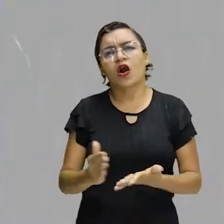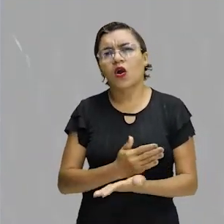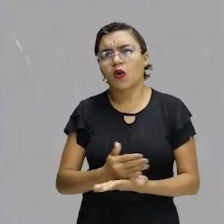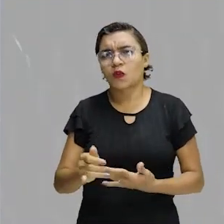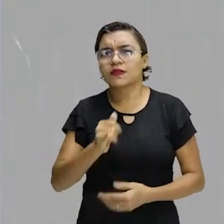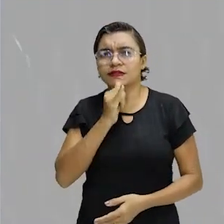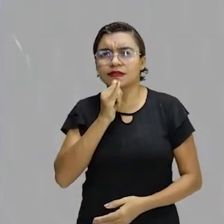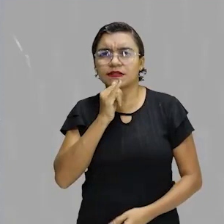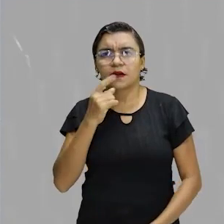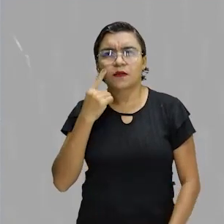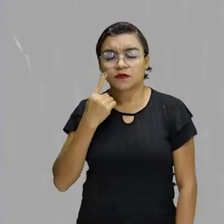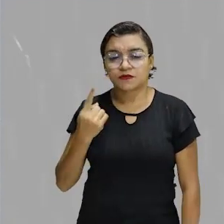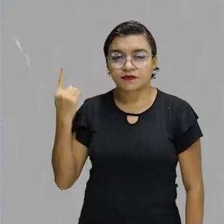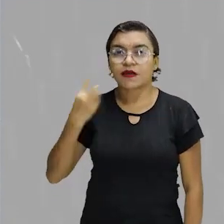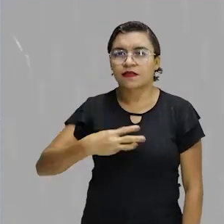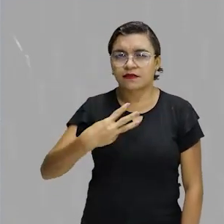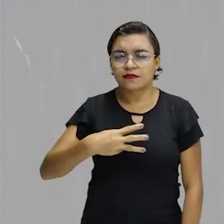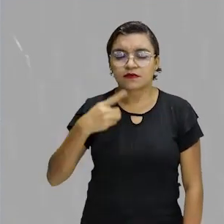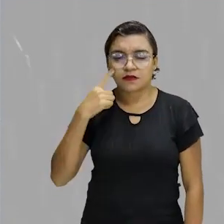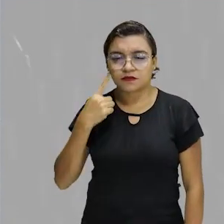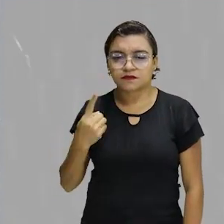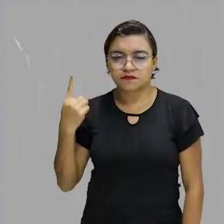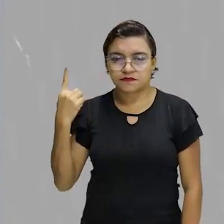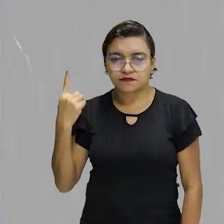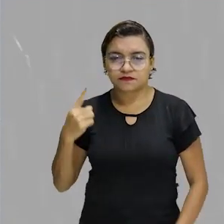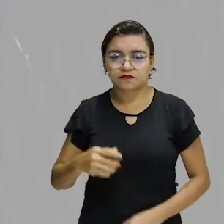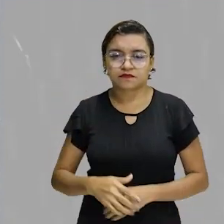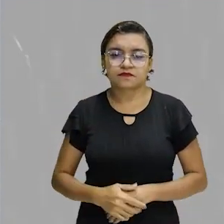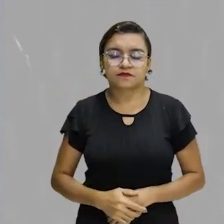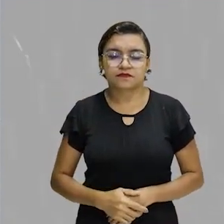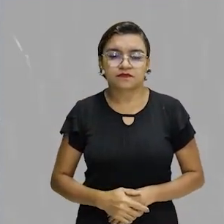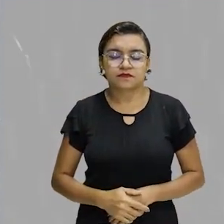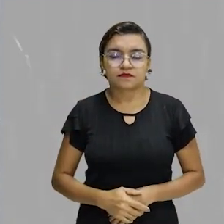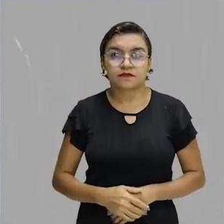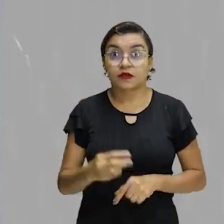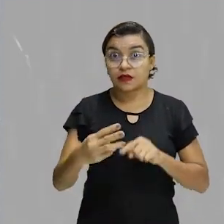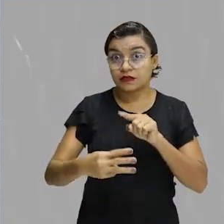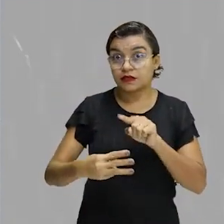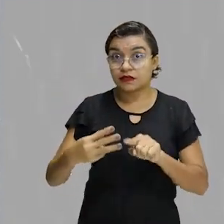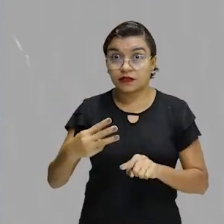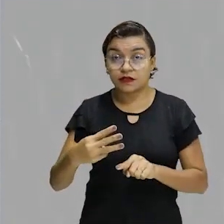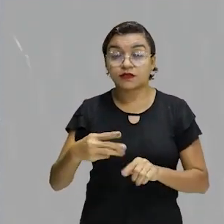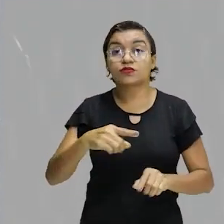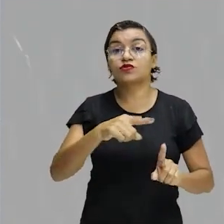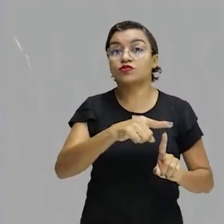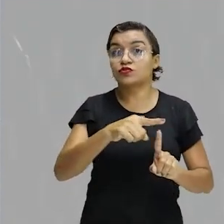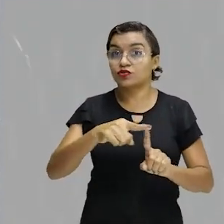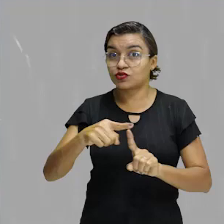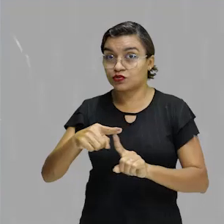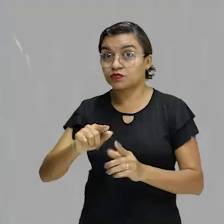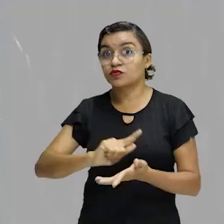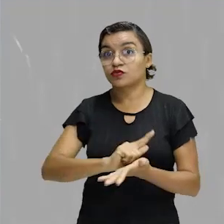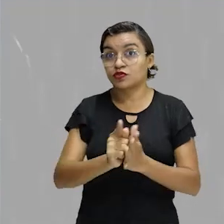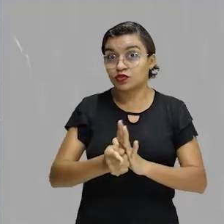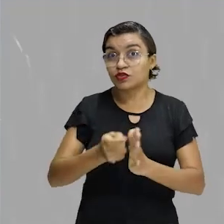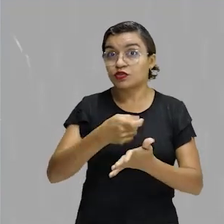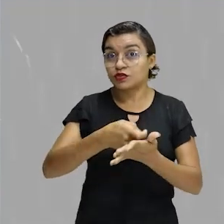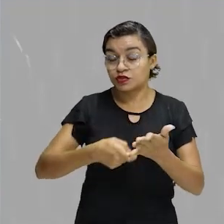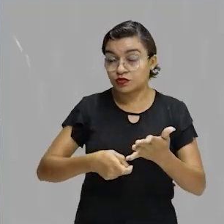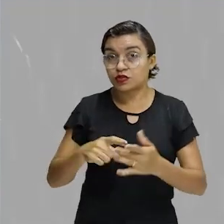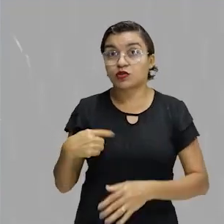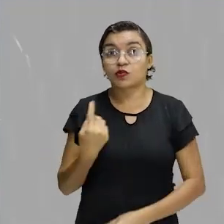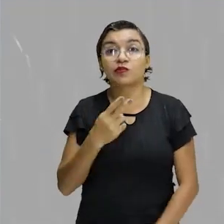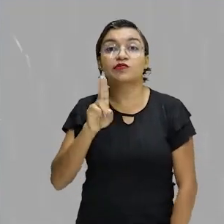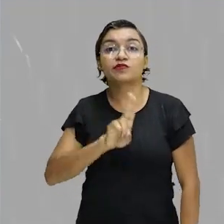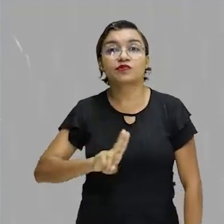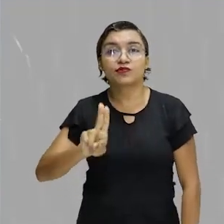exemplos. Short stories, chronicles and diaries. São três tipos ou gêneros textuais que nós